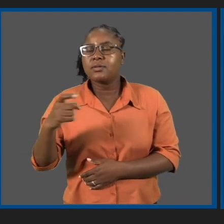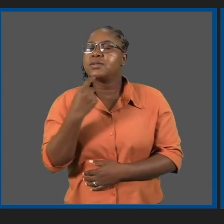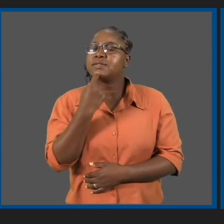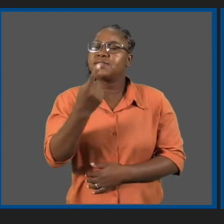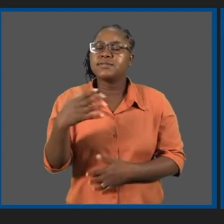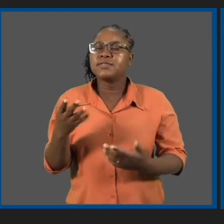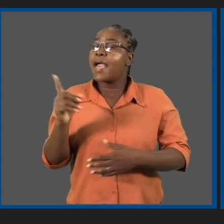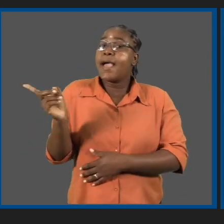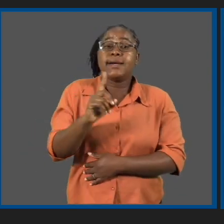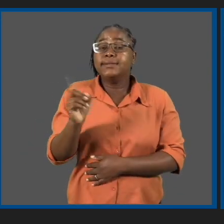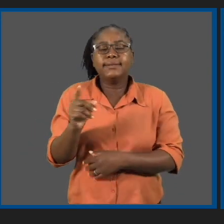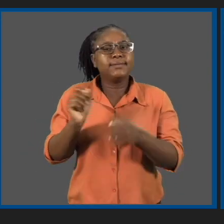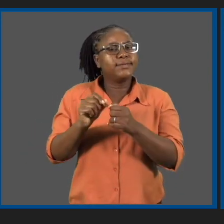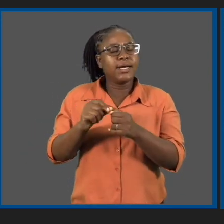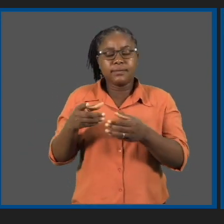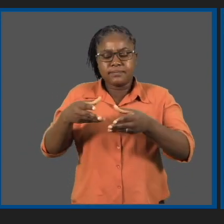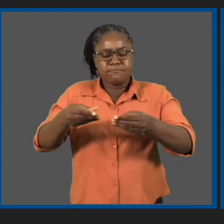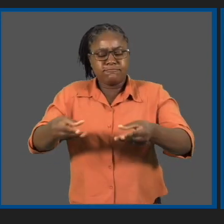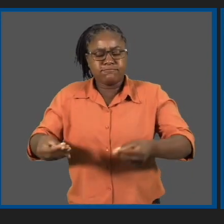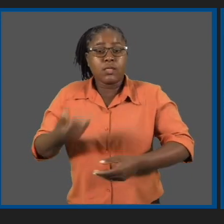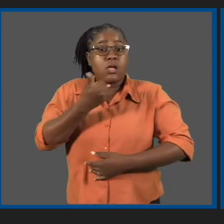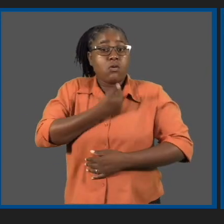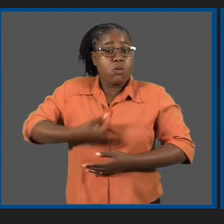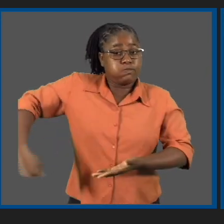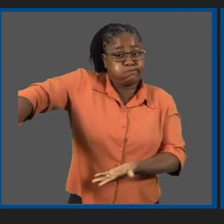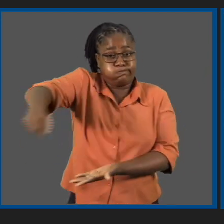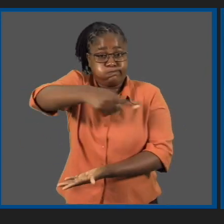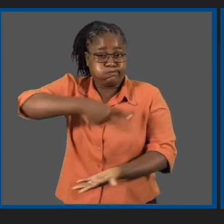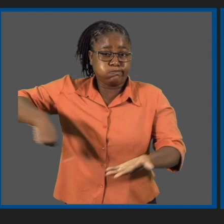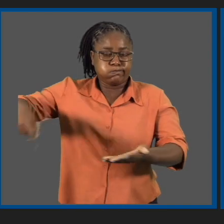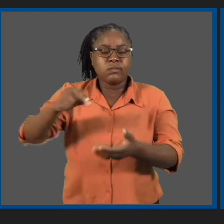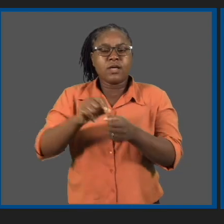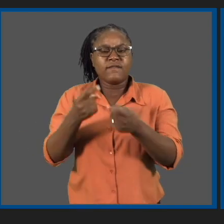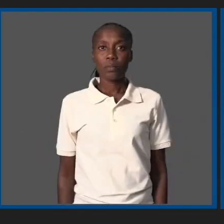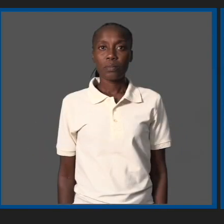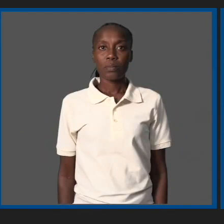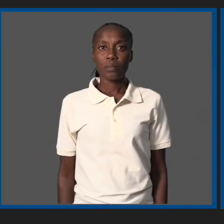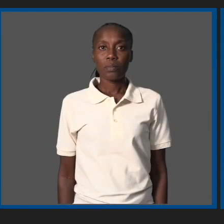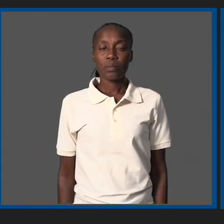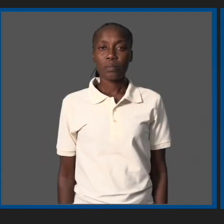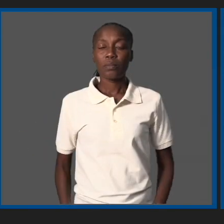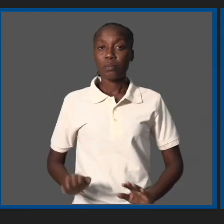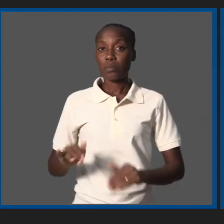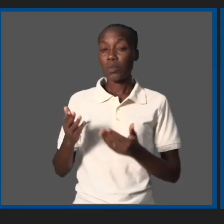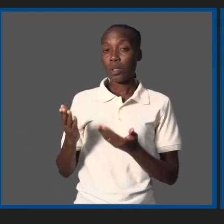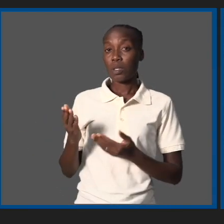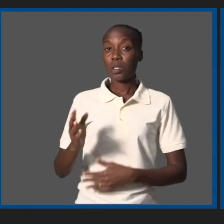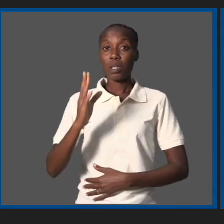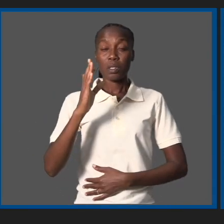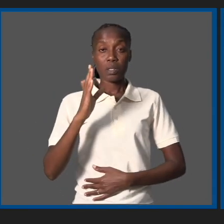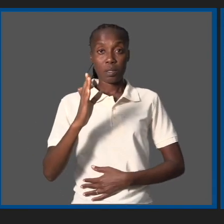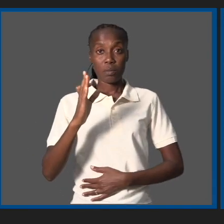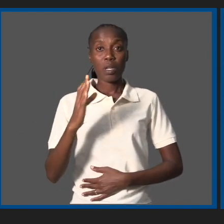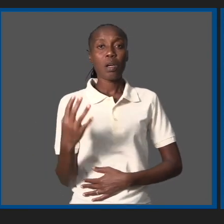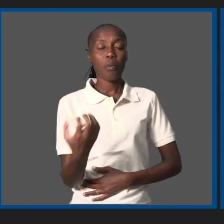de estes sanitários poderem ser feitos com material local. Esta casa de banho aceita ser